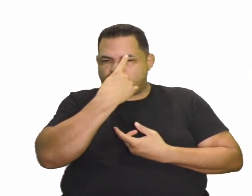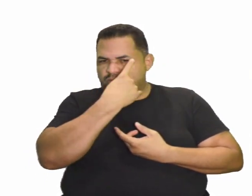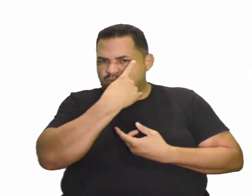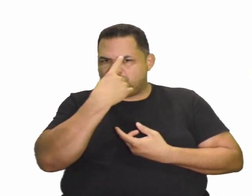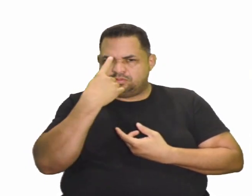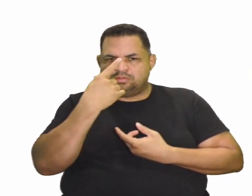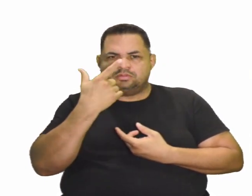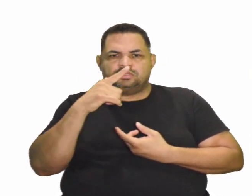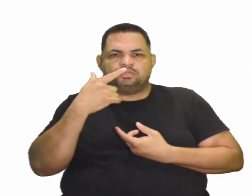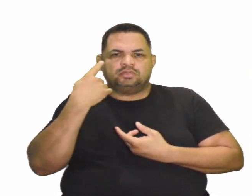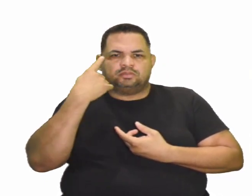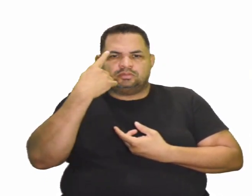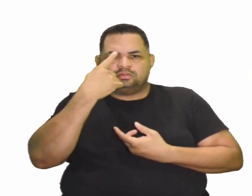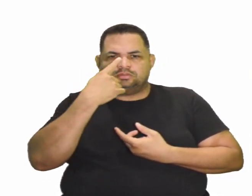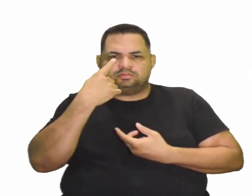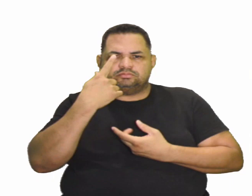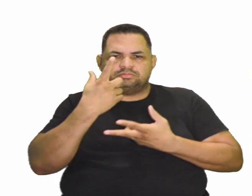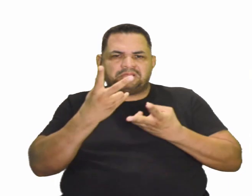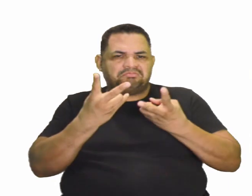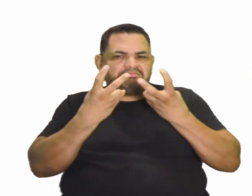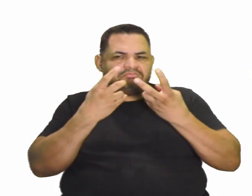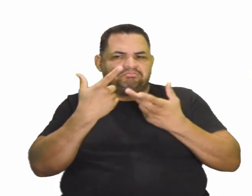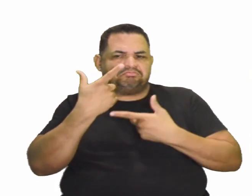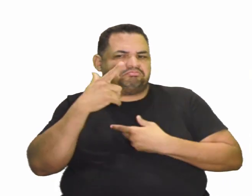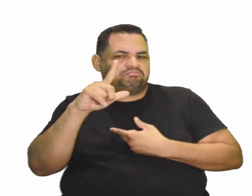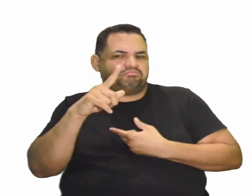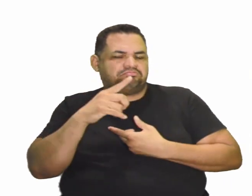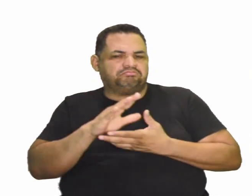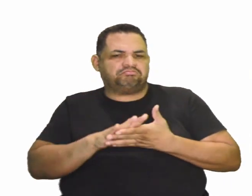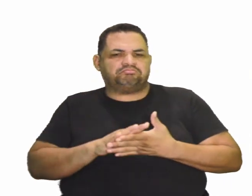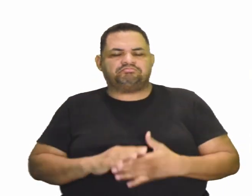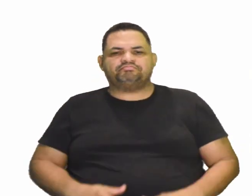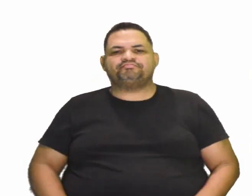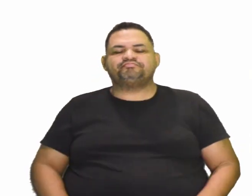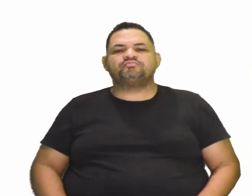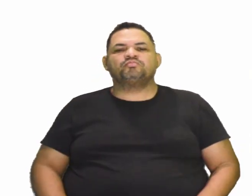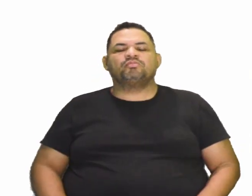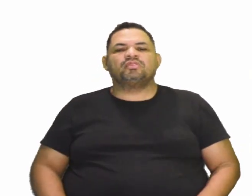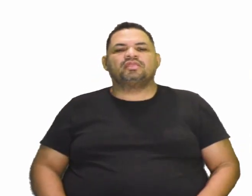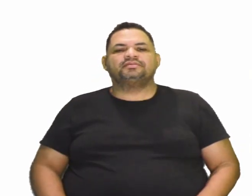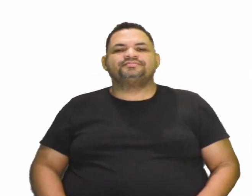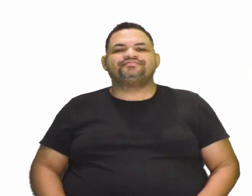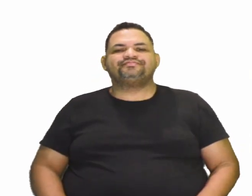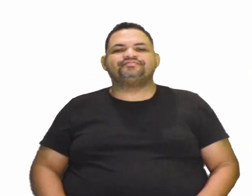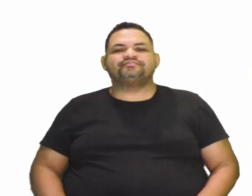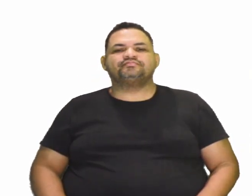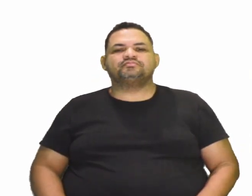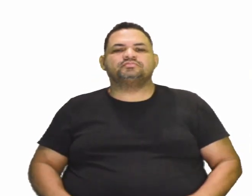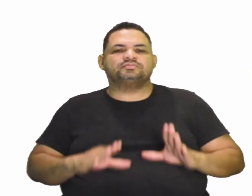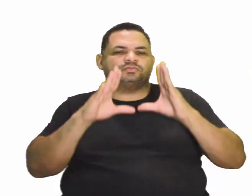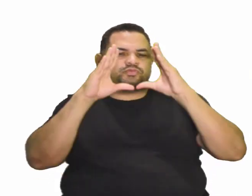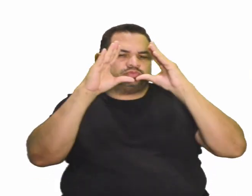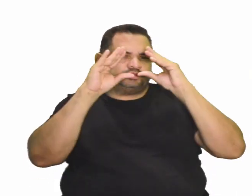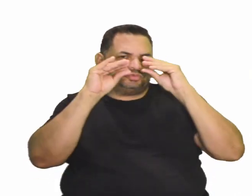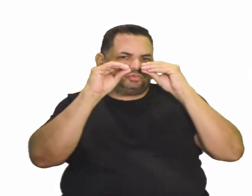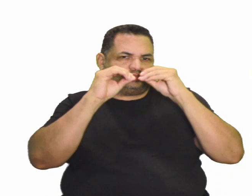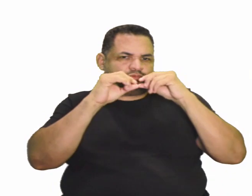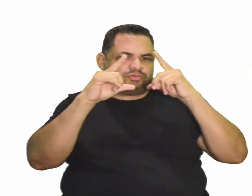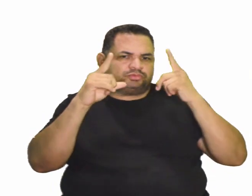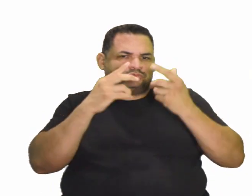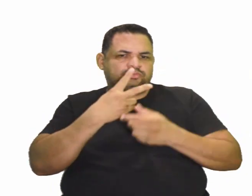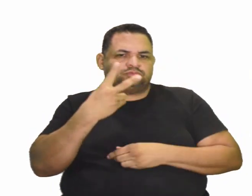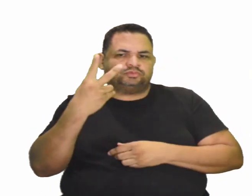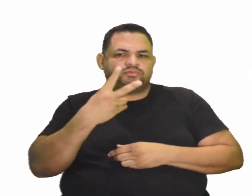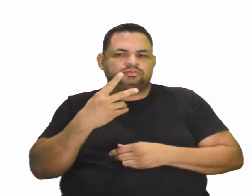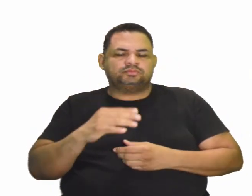Não há traços tão nítidos, né, com essa técnica aí de meio escuro, né, do uso aí do